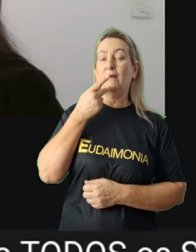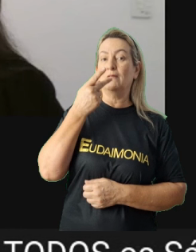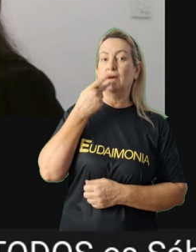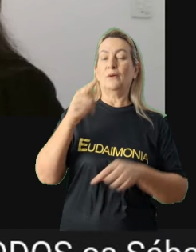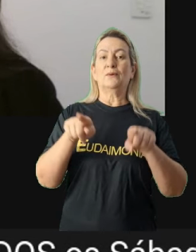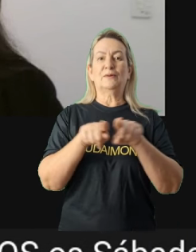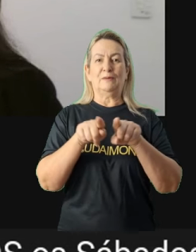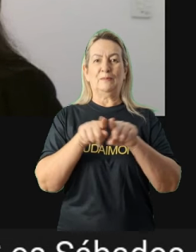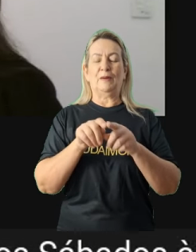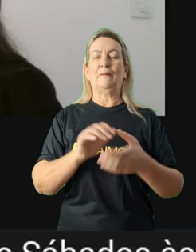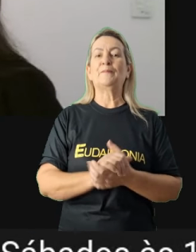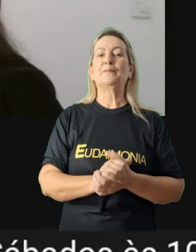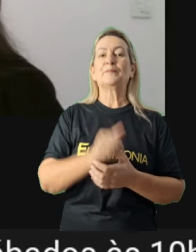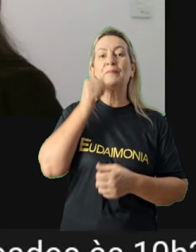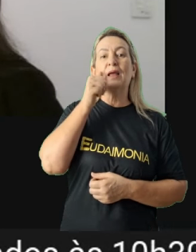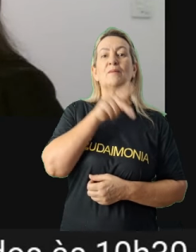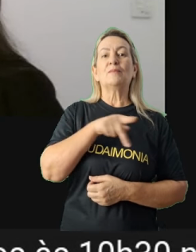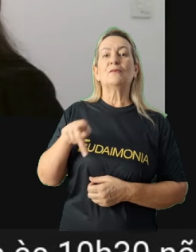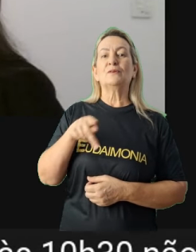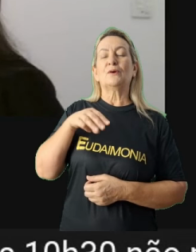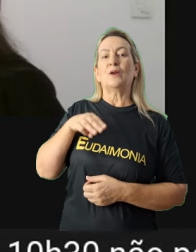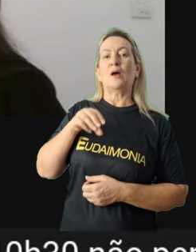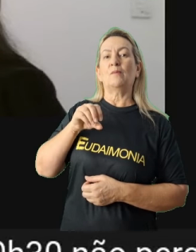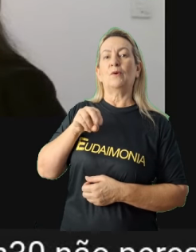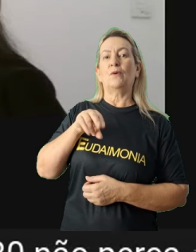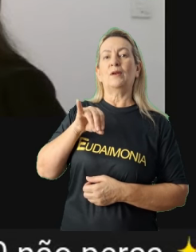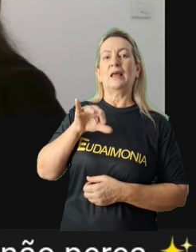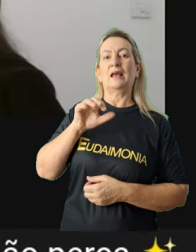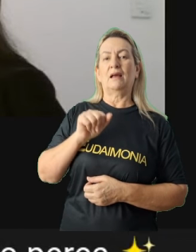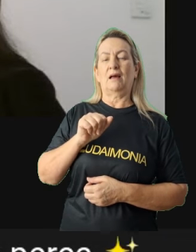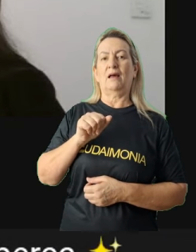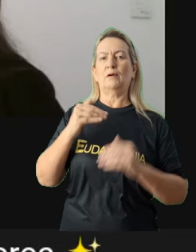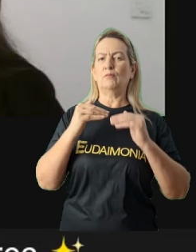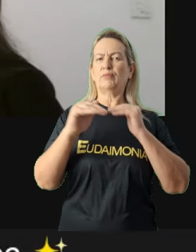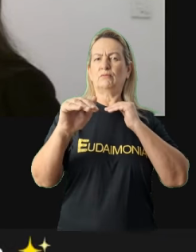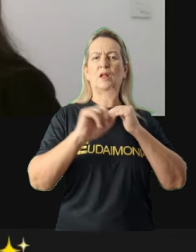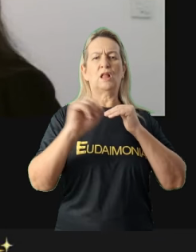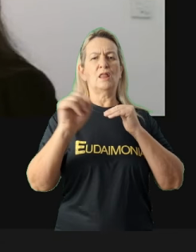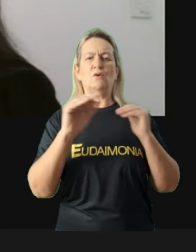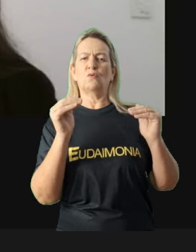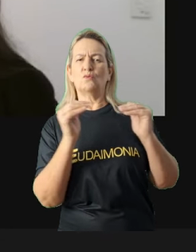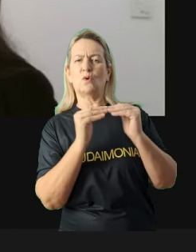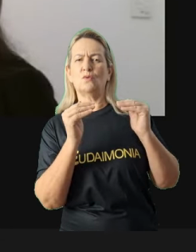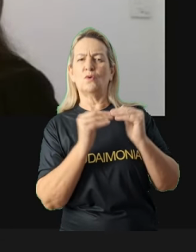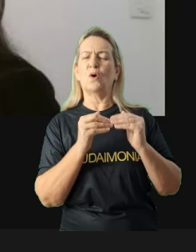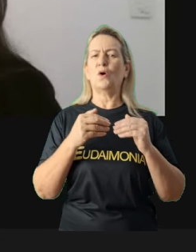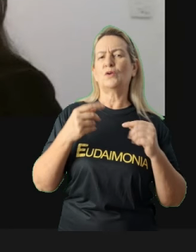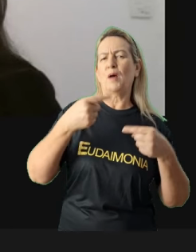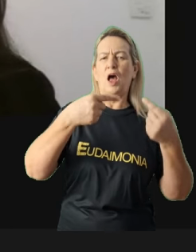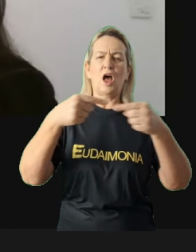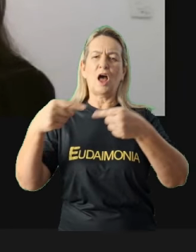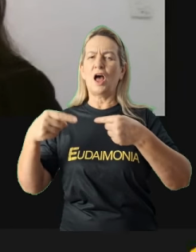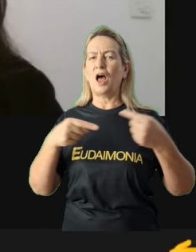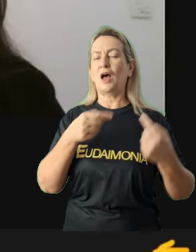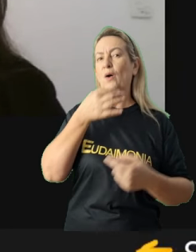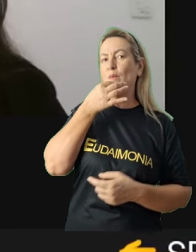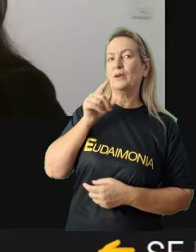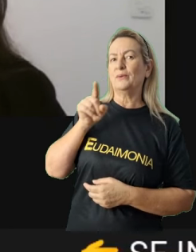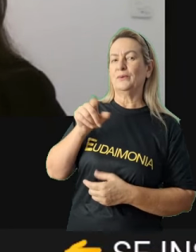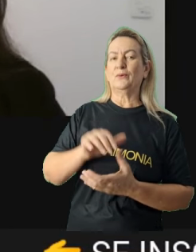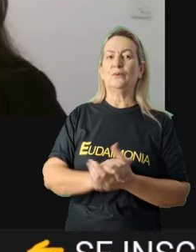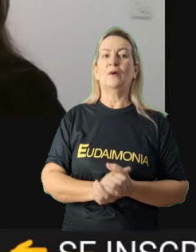coloca também. Prof. Mônica, vamos dar puxão de cabelo aí, ó. Vamos discordar, vamos falar que não é bem assim, não. O que